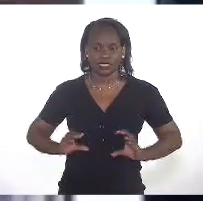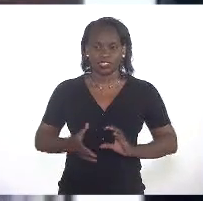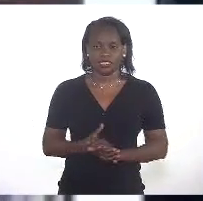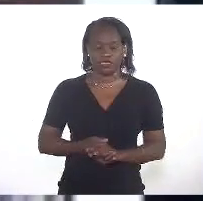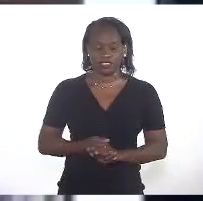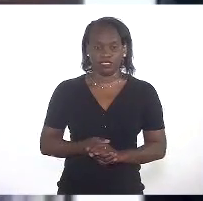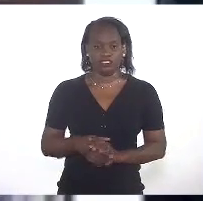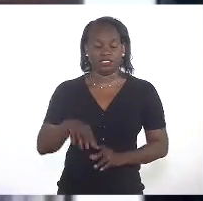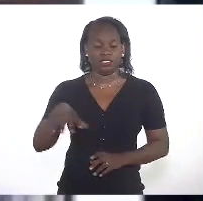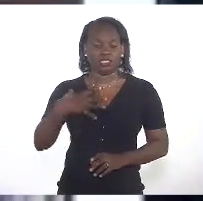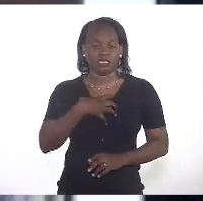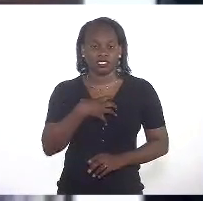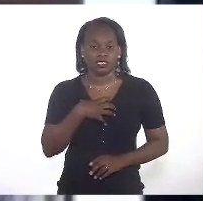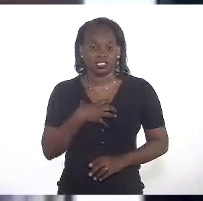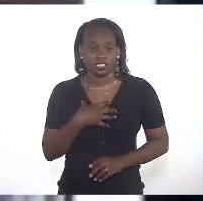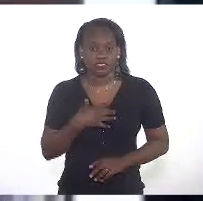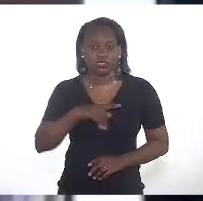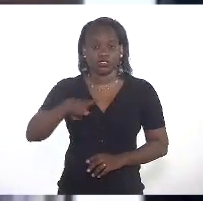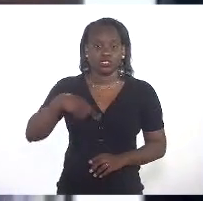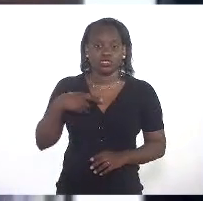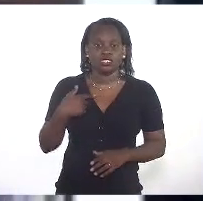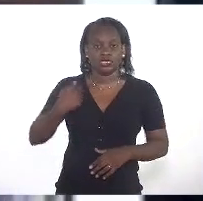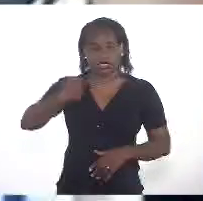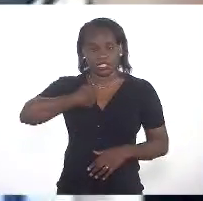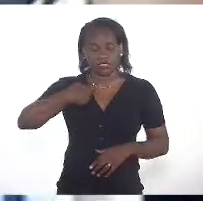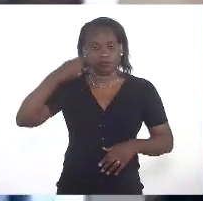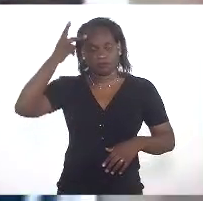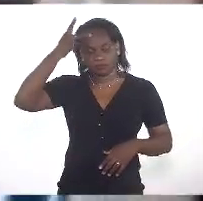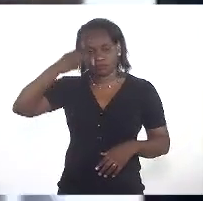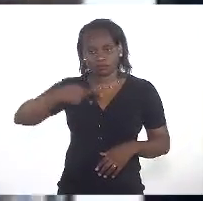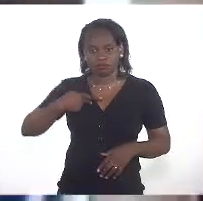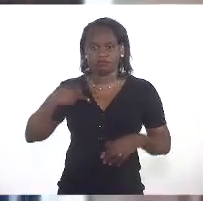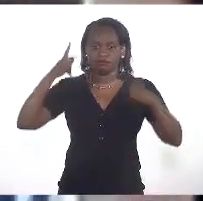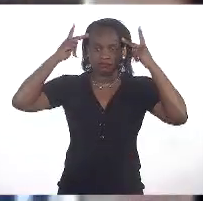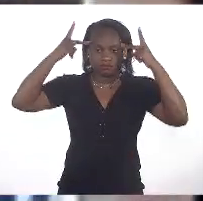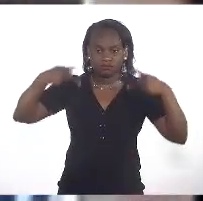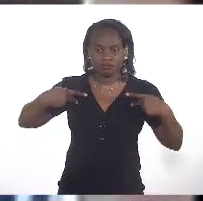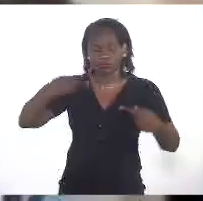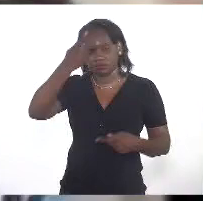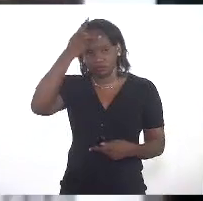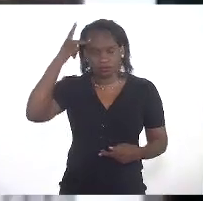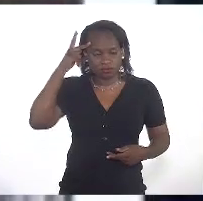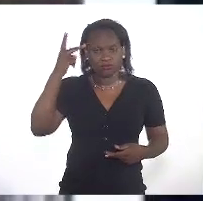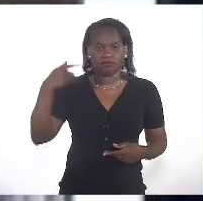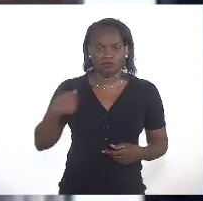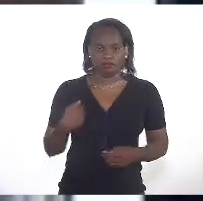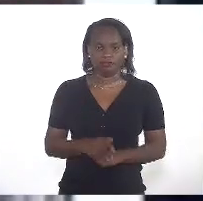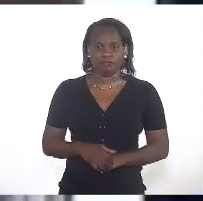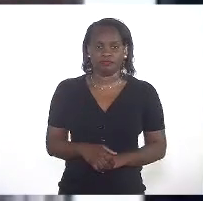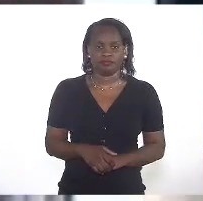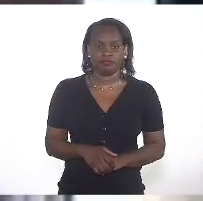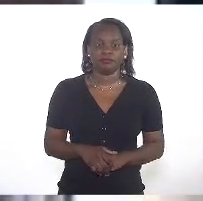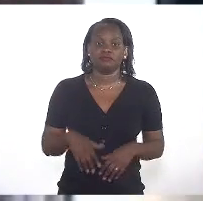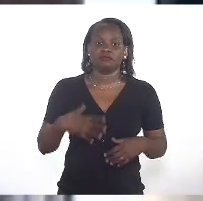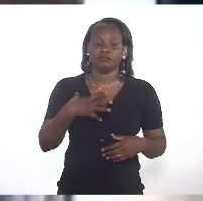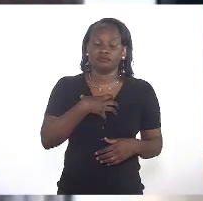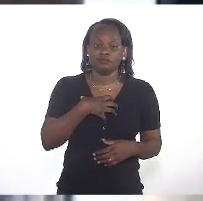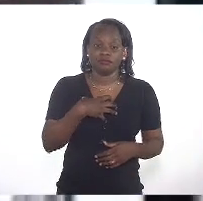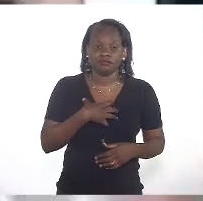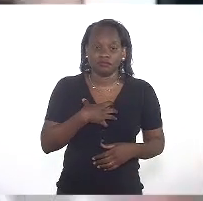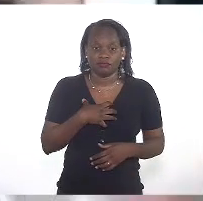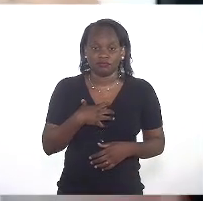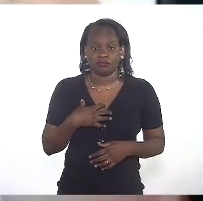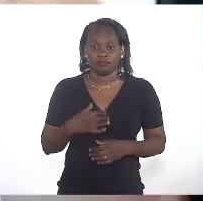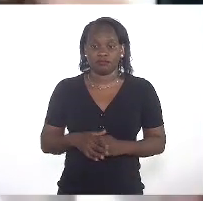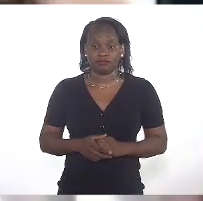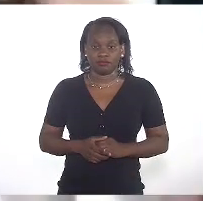o sentimento de que nós somos gente, o sentimento de que nós somos seres humanos, o